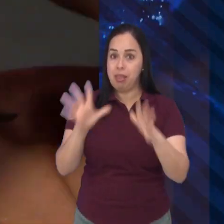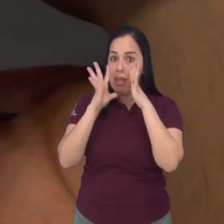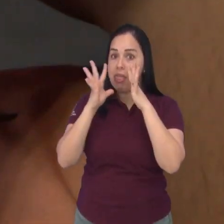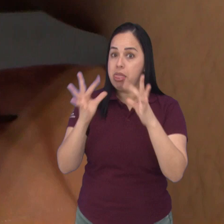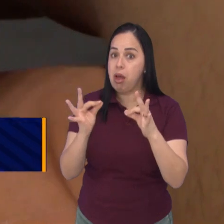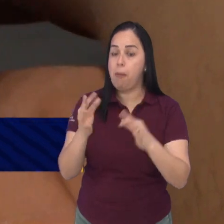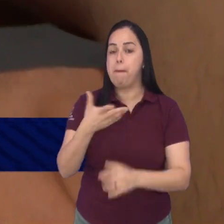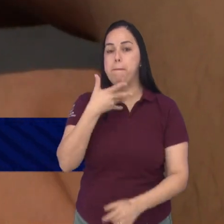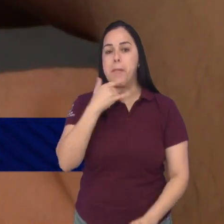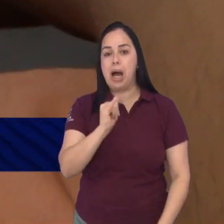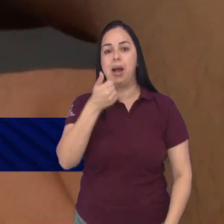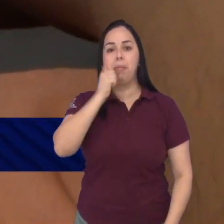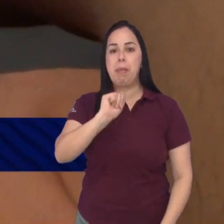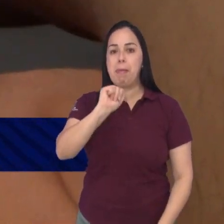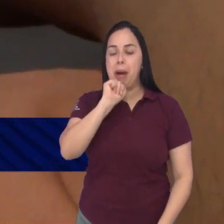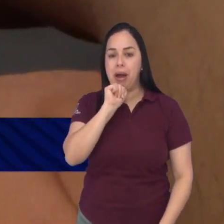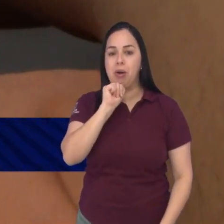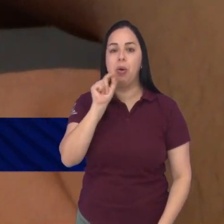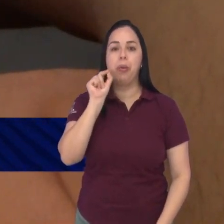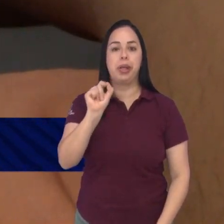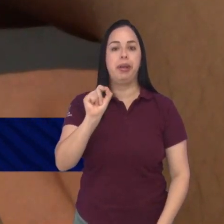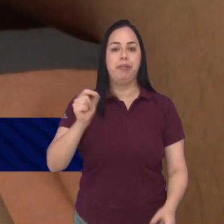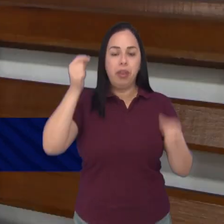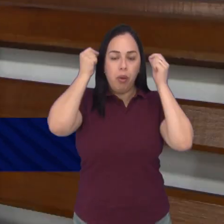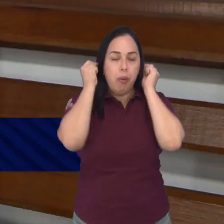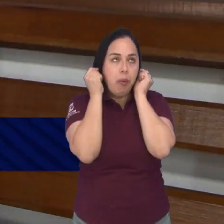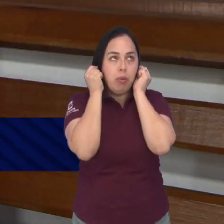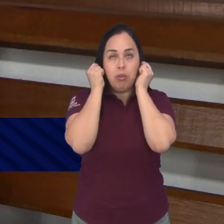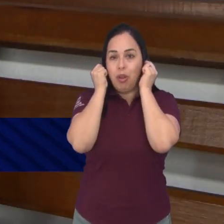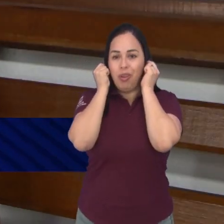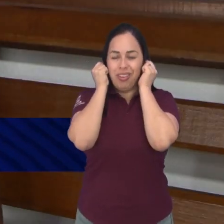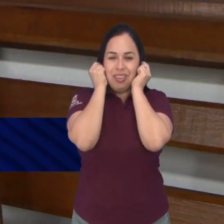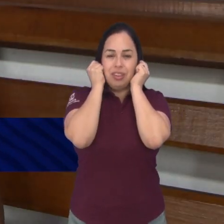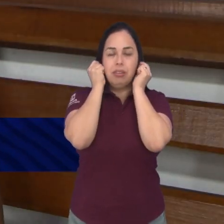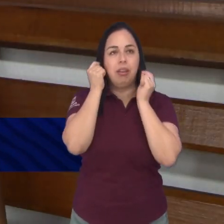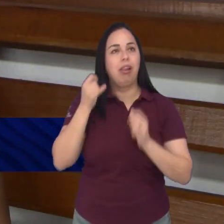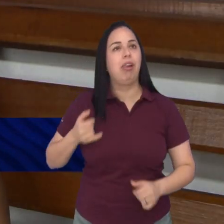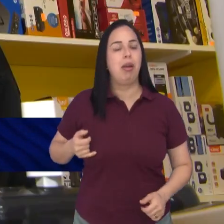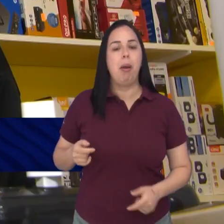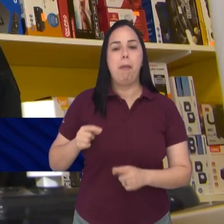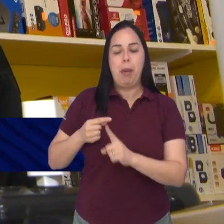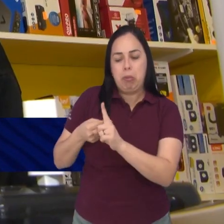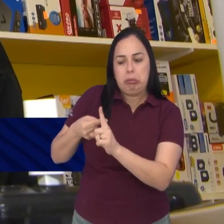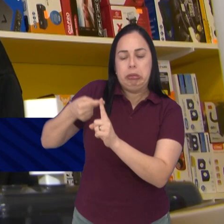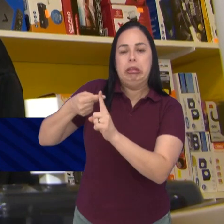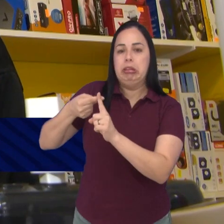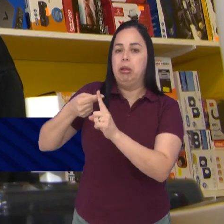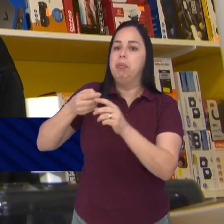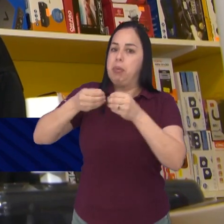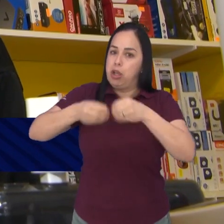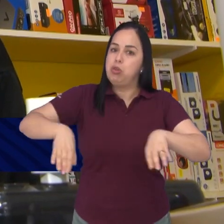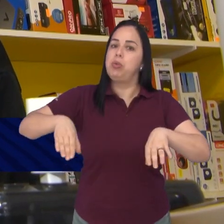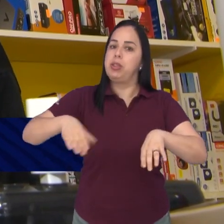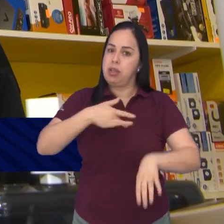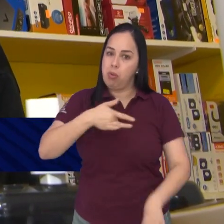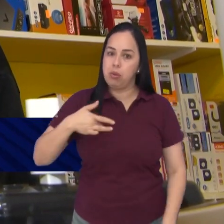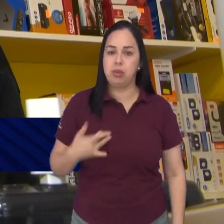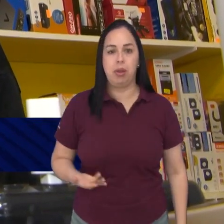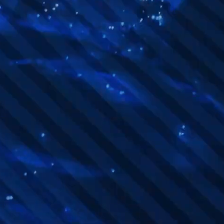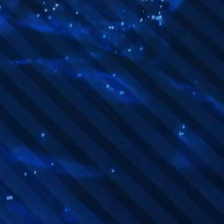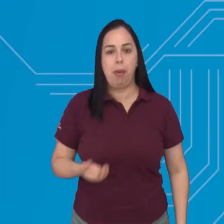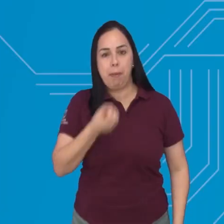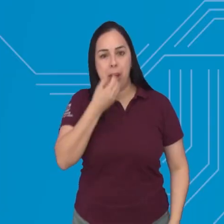E também vamos chamar a atenção dos pais e dos jovens sobre o cuidado com o uso dos fones de ouvido. Som muito alto pode trazer